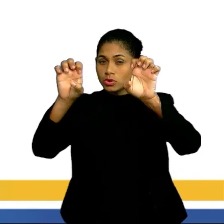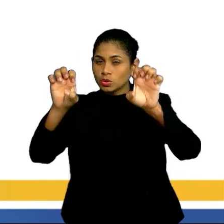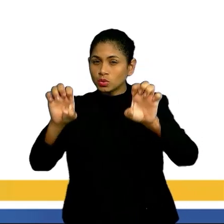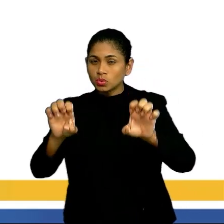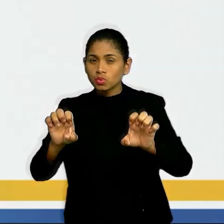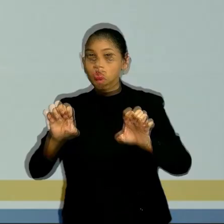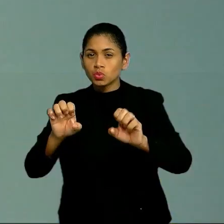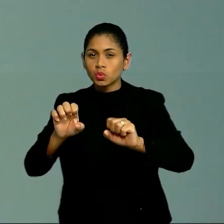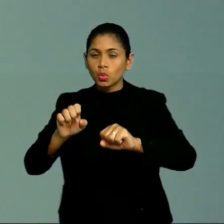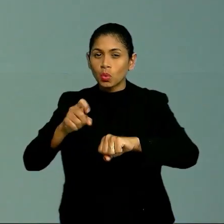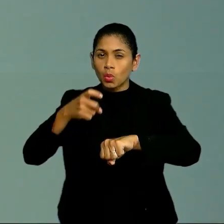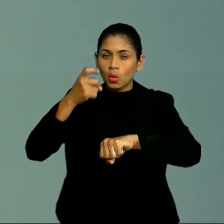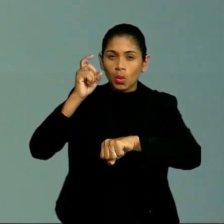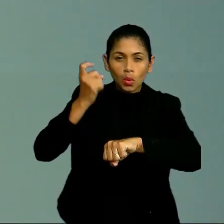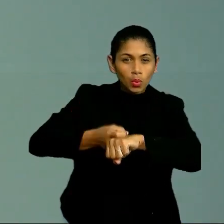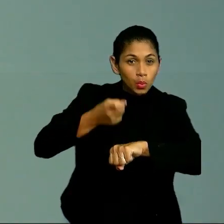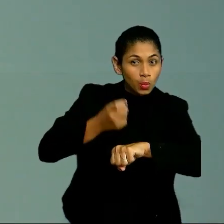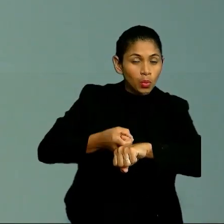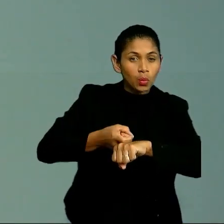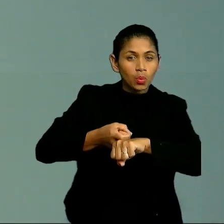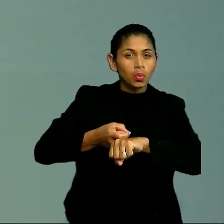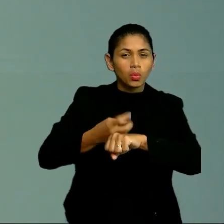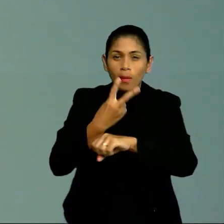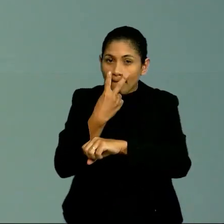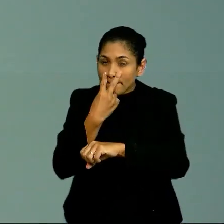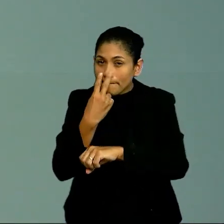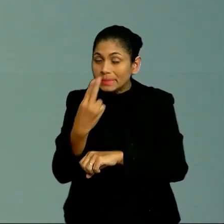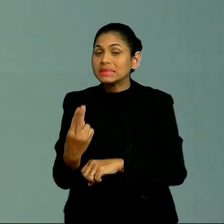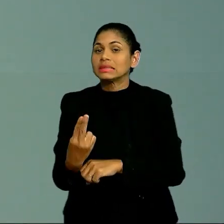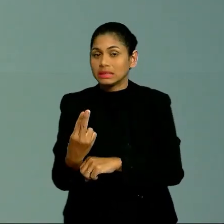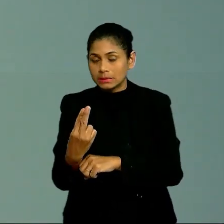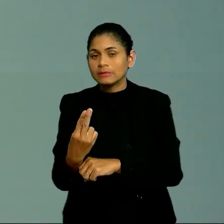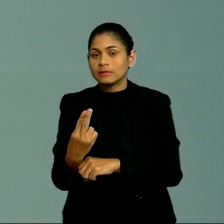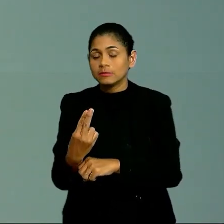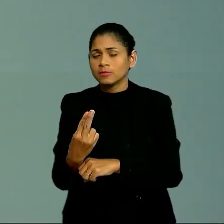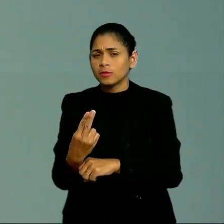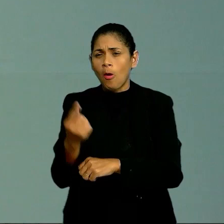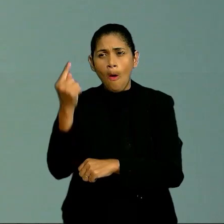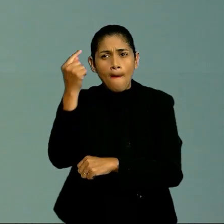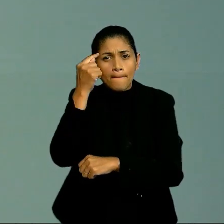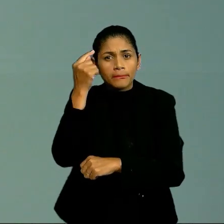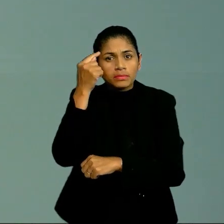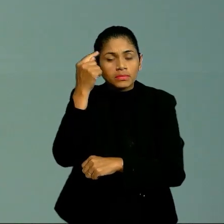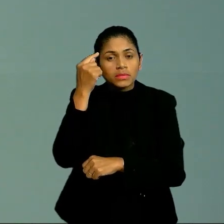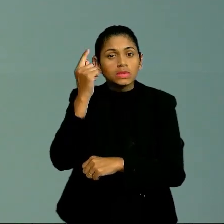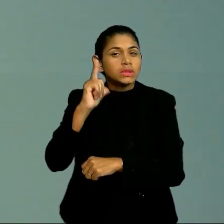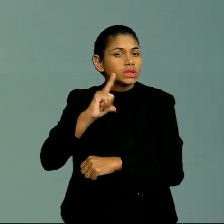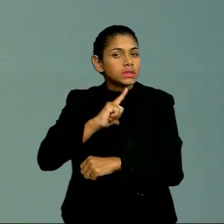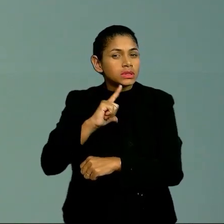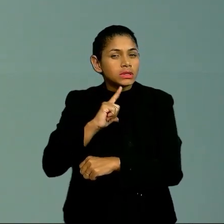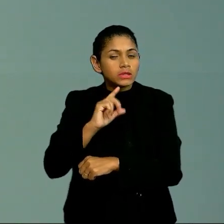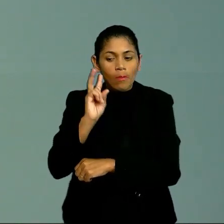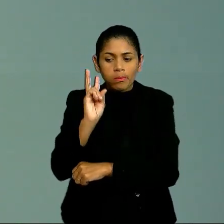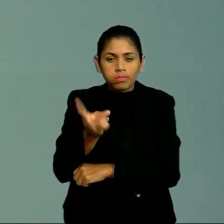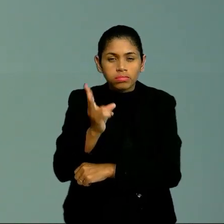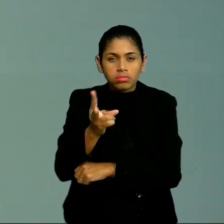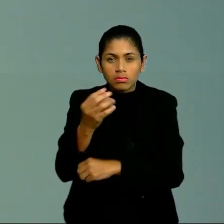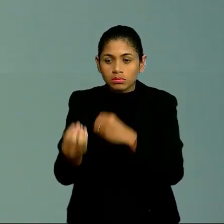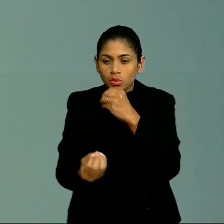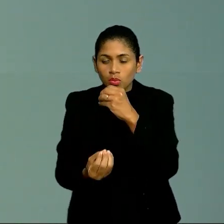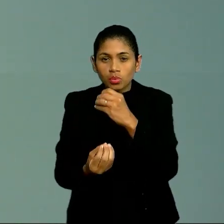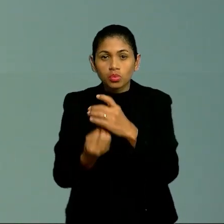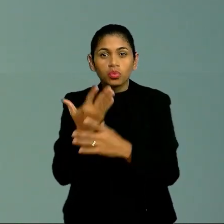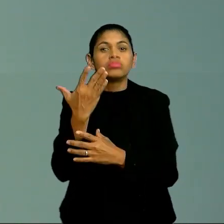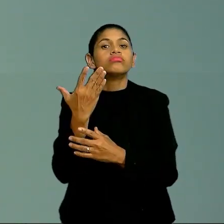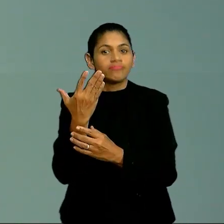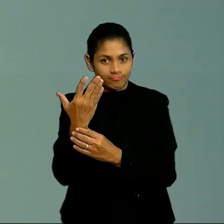semelhantes. Isso dá a ideia de o quê? Que eles têm a mesma origem embrionária e que em algum momento eles